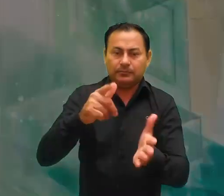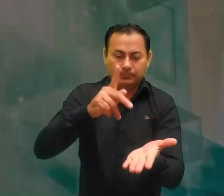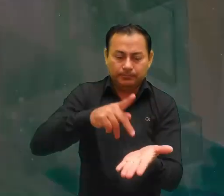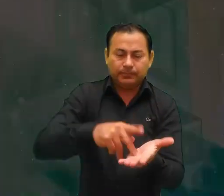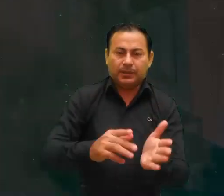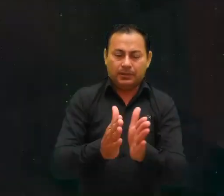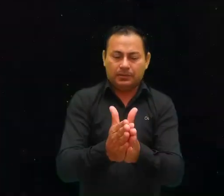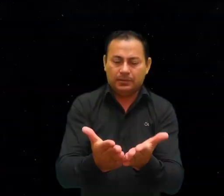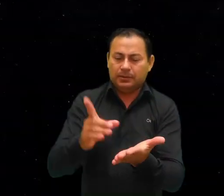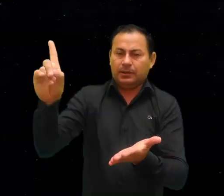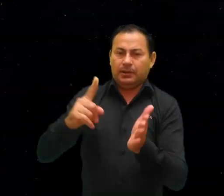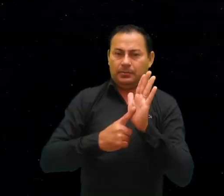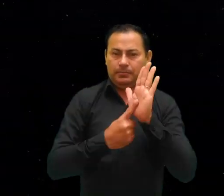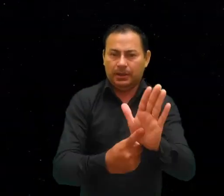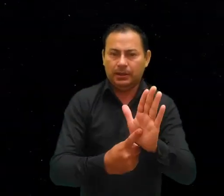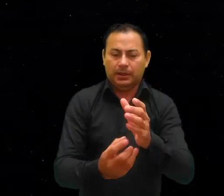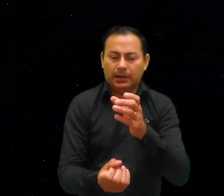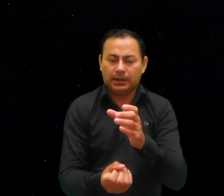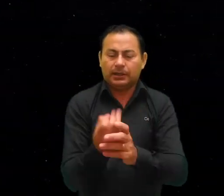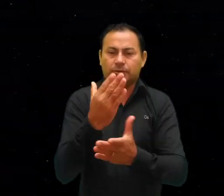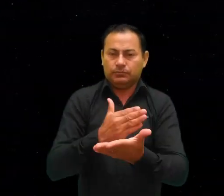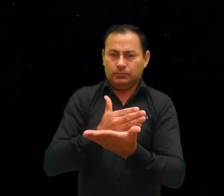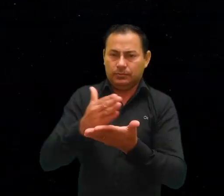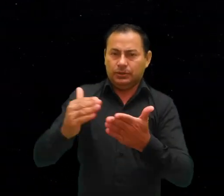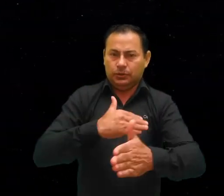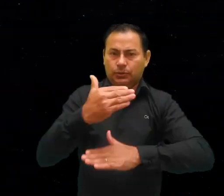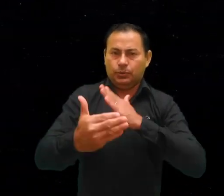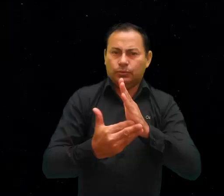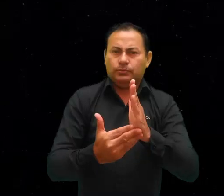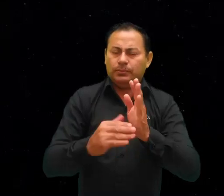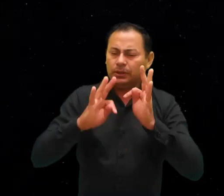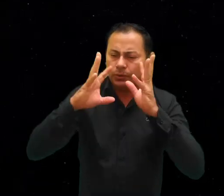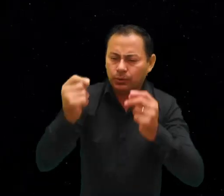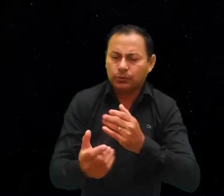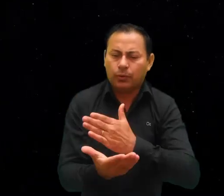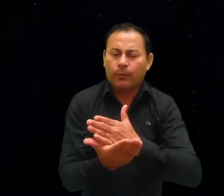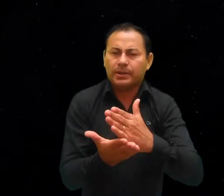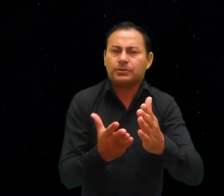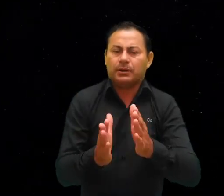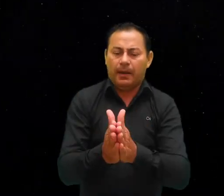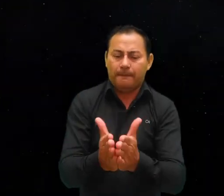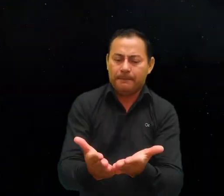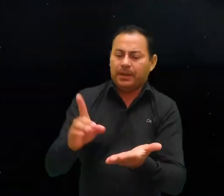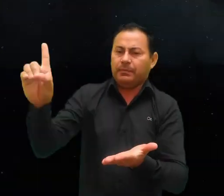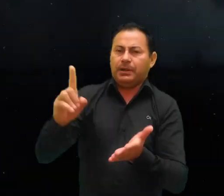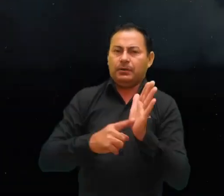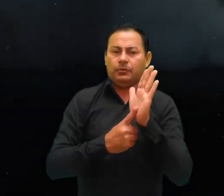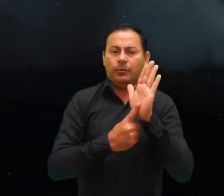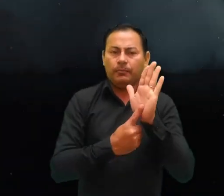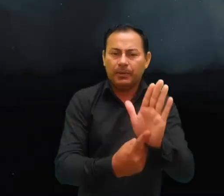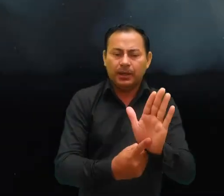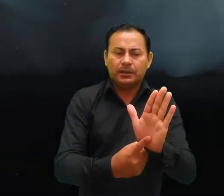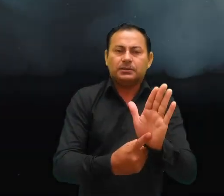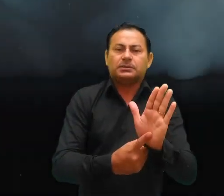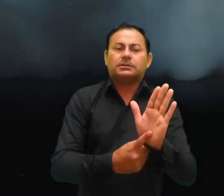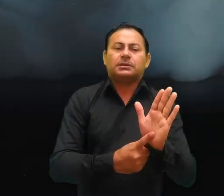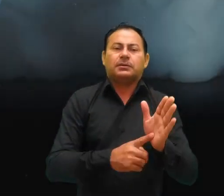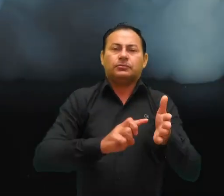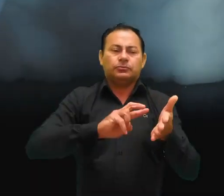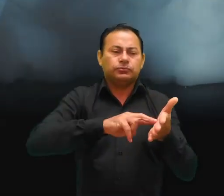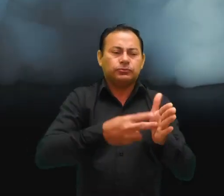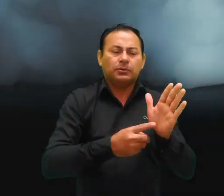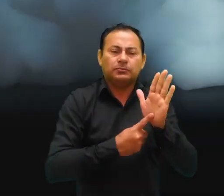Bíblia revela é referente à criação, ao começo de tudo. Como tudo começou, a Bíblia termina removendo outro véu